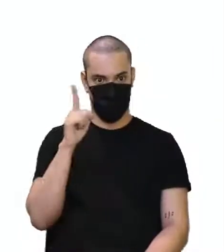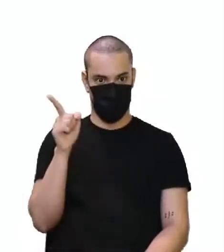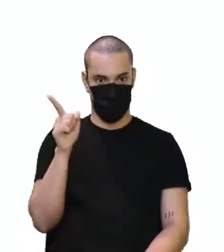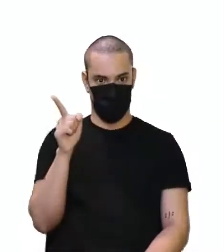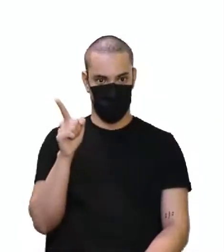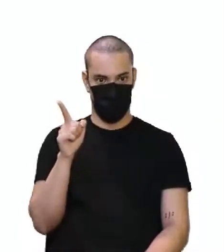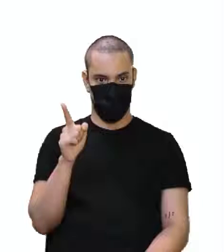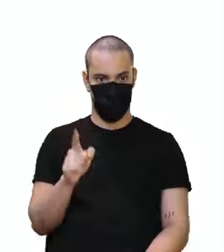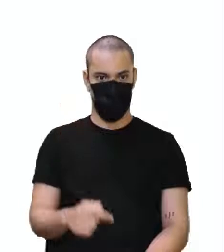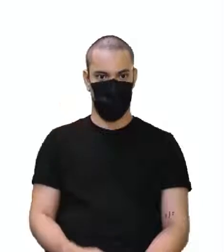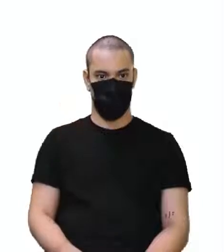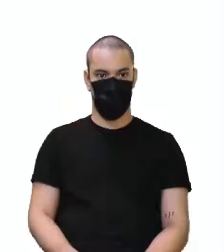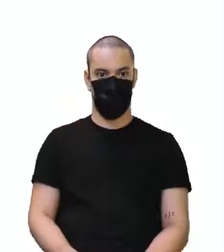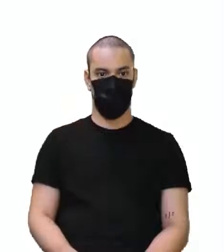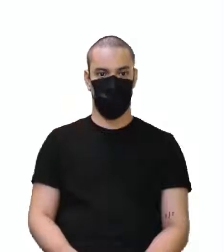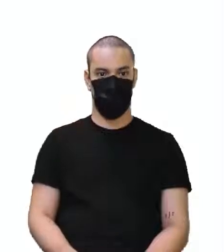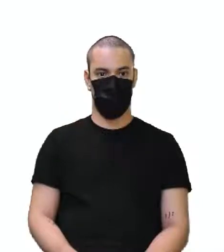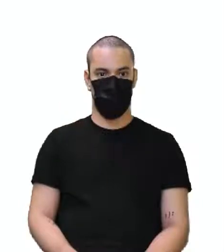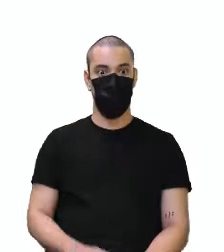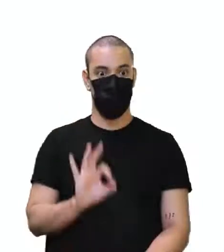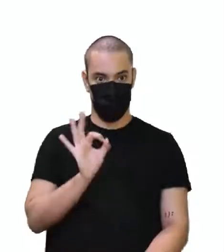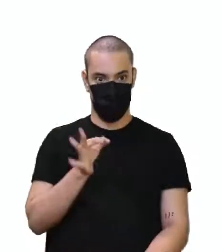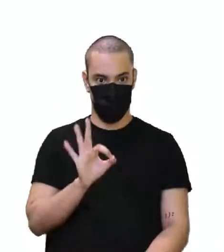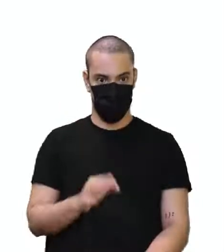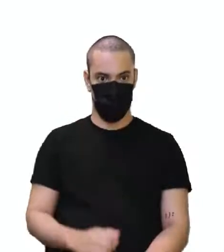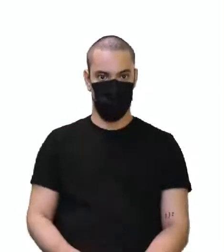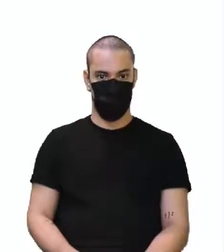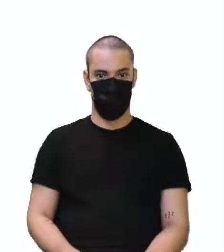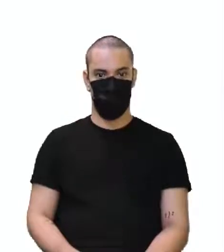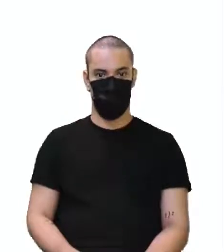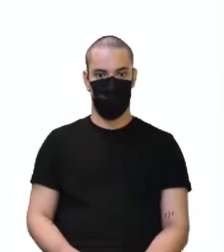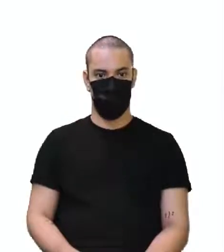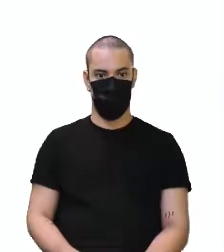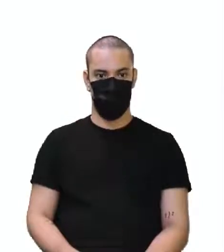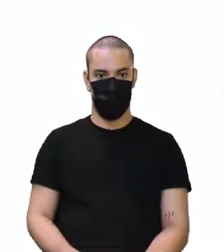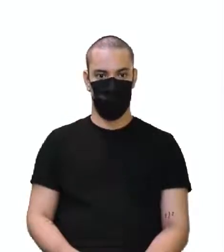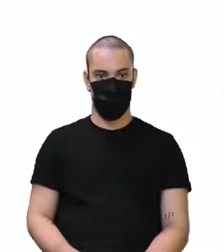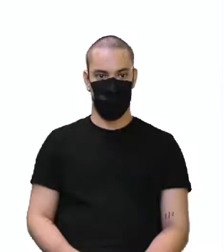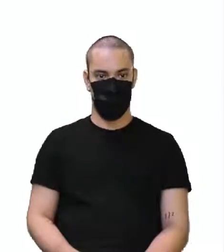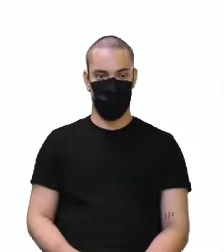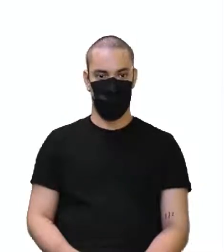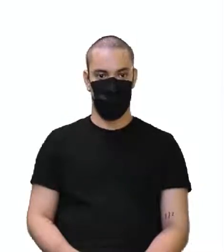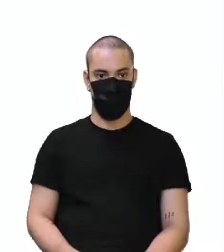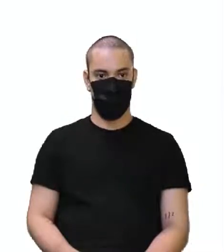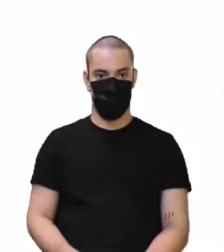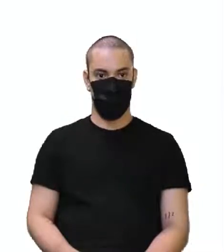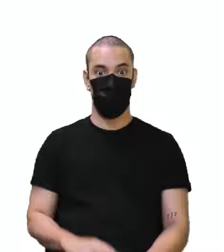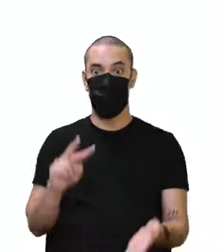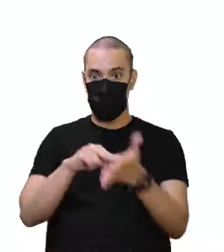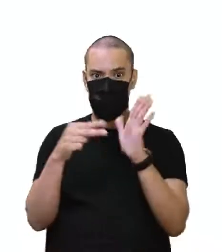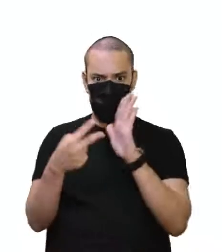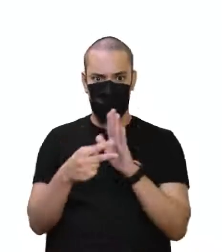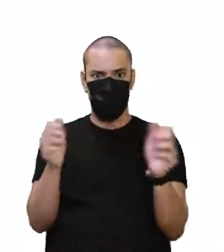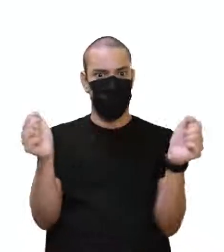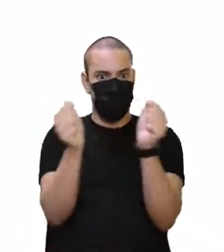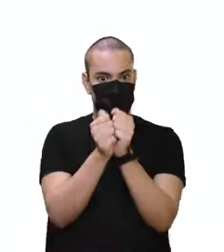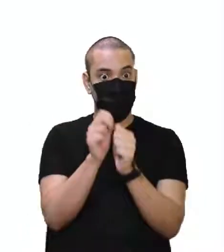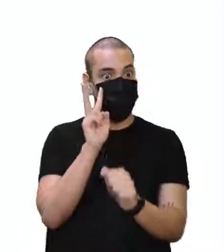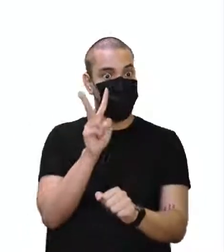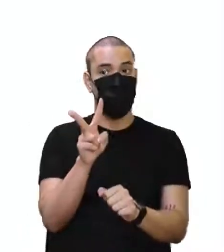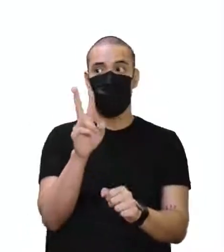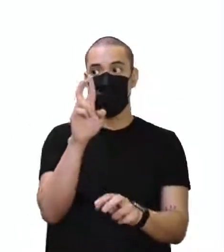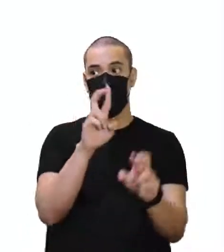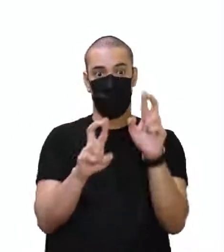com Vzão, Rzinho. Isso. Vzinho, Rzão. É todo um rabisco aqui, tá, pessoal?